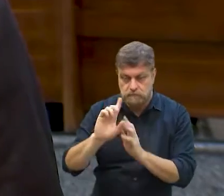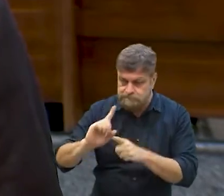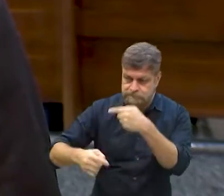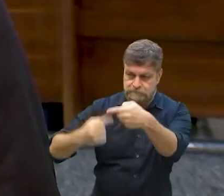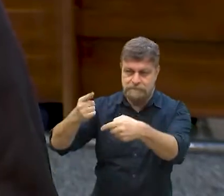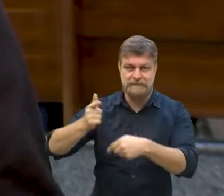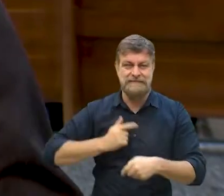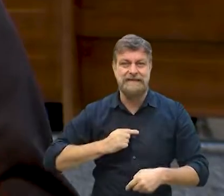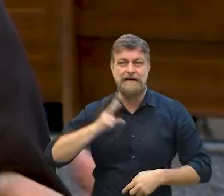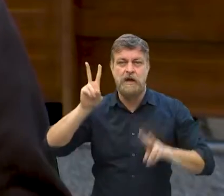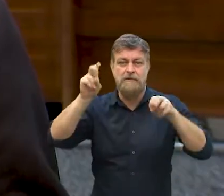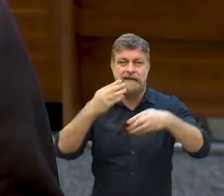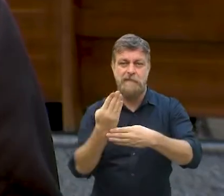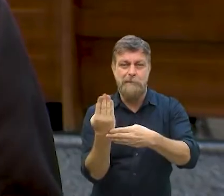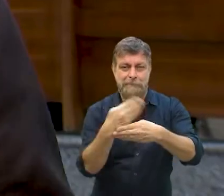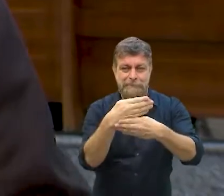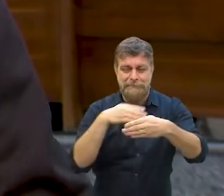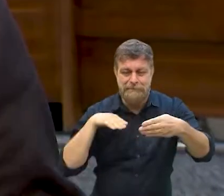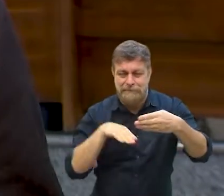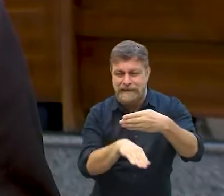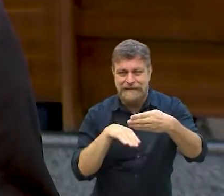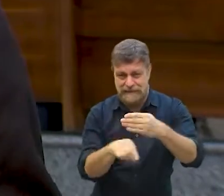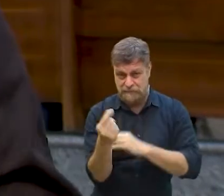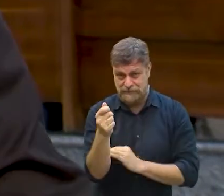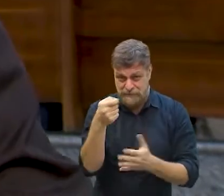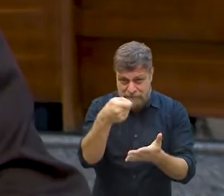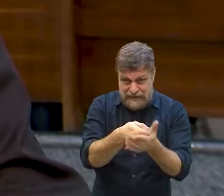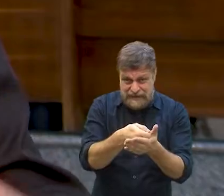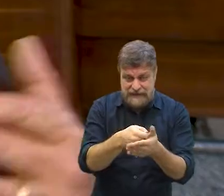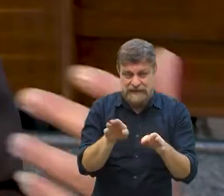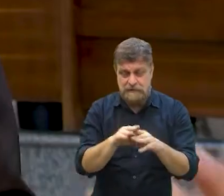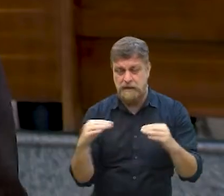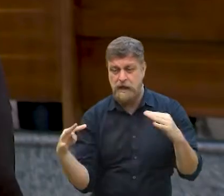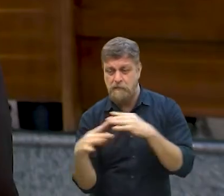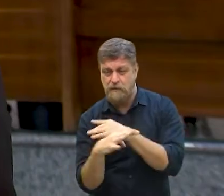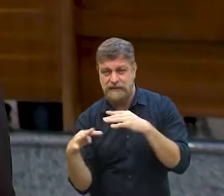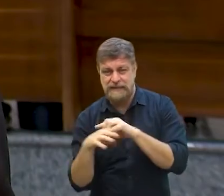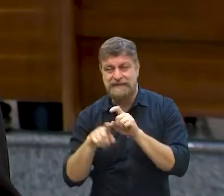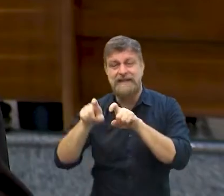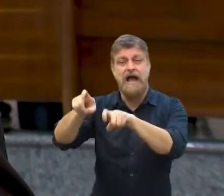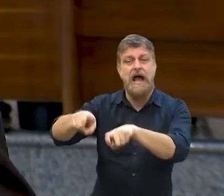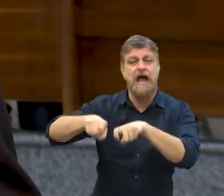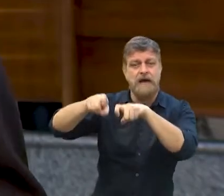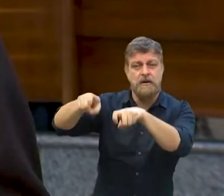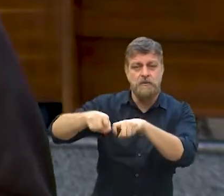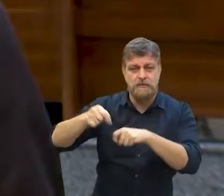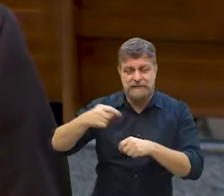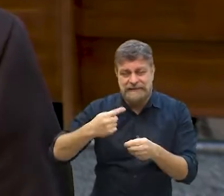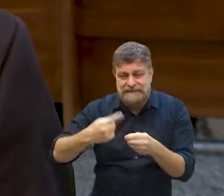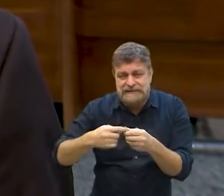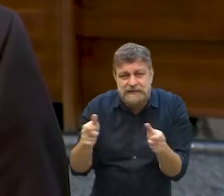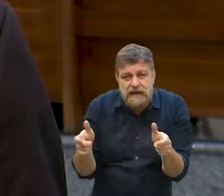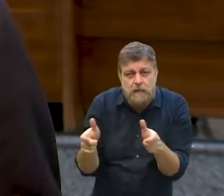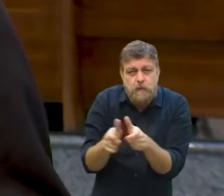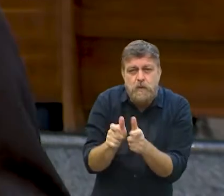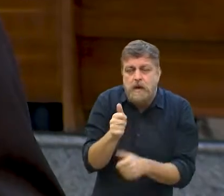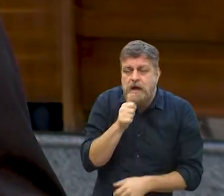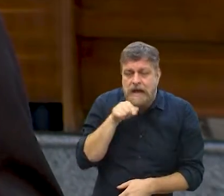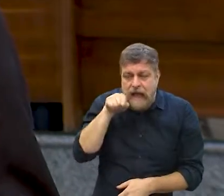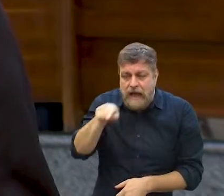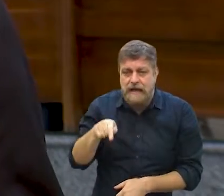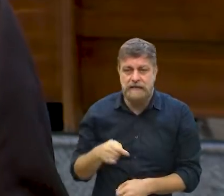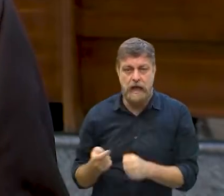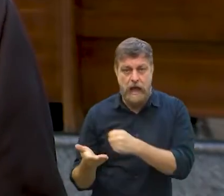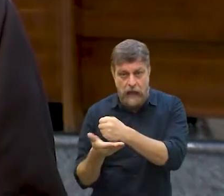nossas reuniões. Você vê que nós temos questões de pedágio, nós temos questões de mobilidade na área de agricultura dessas